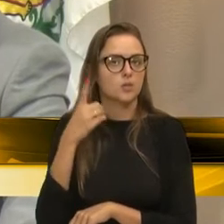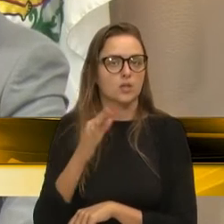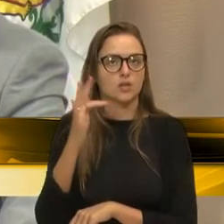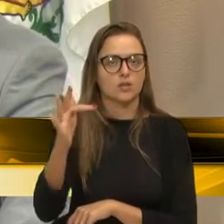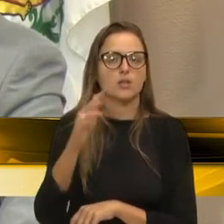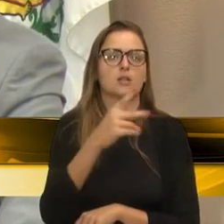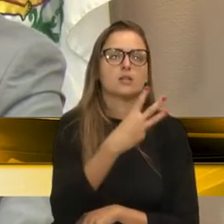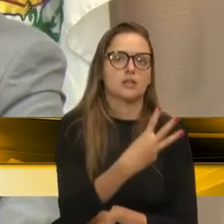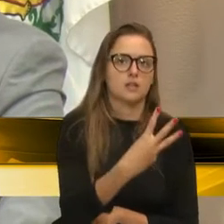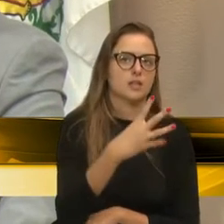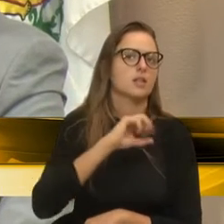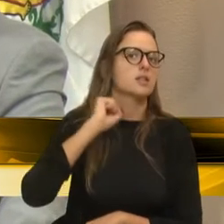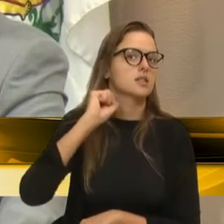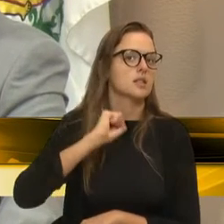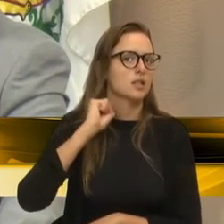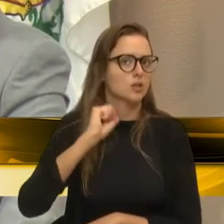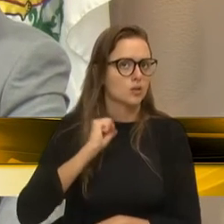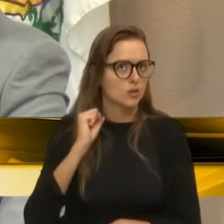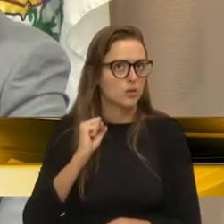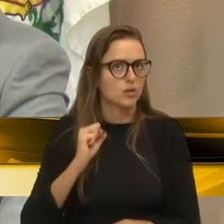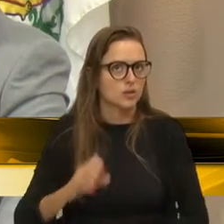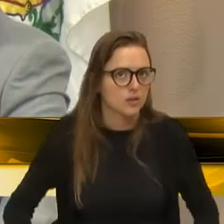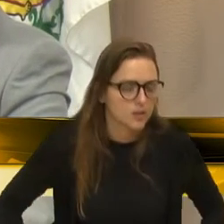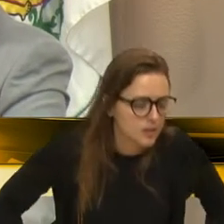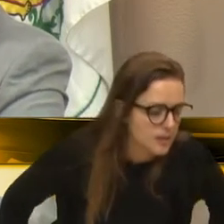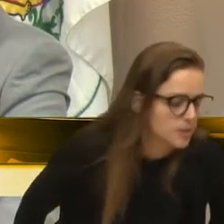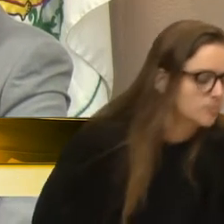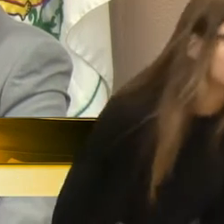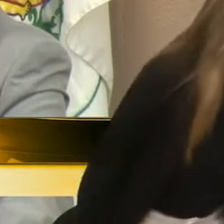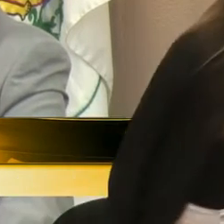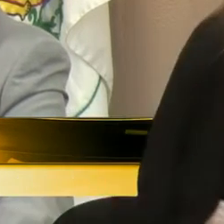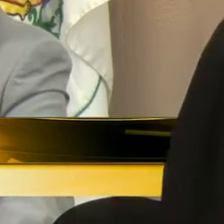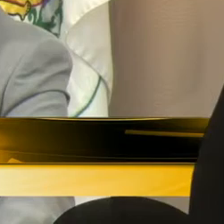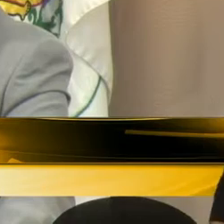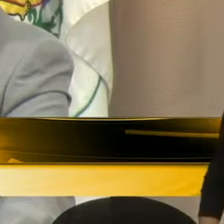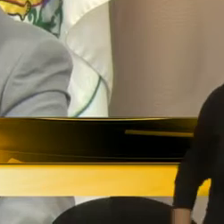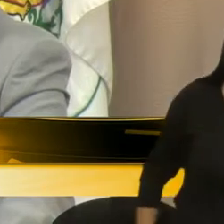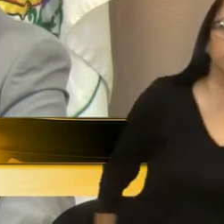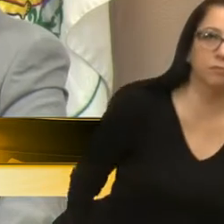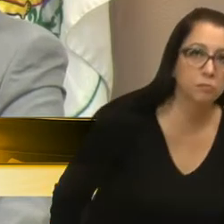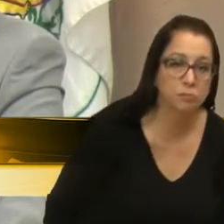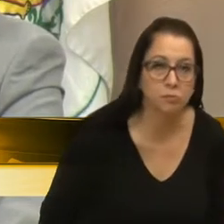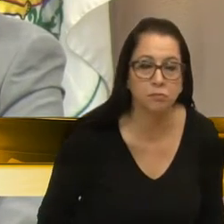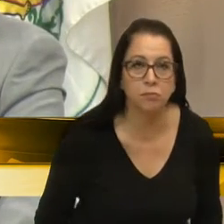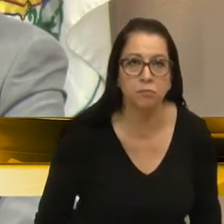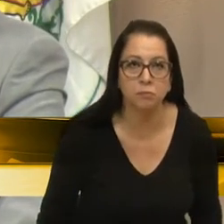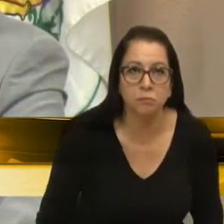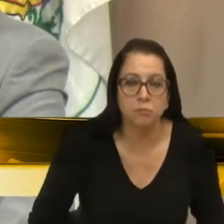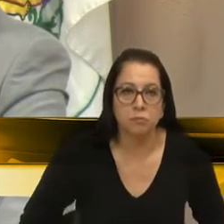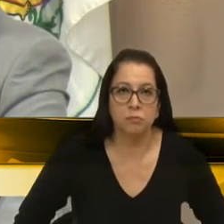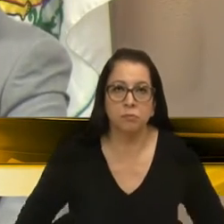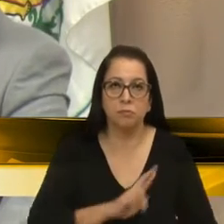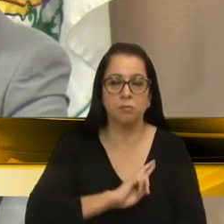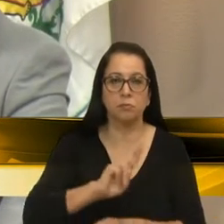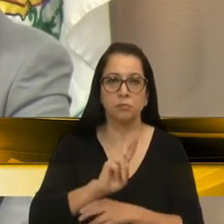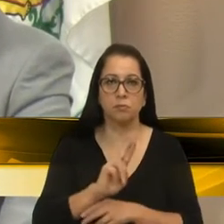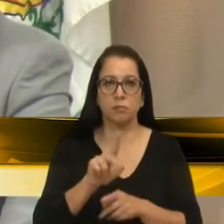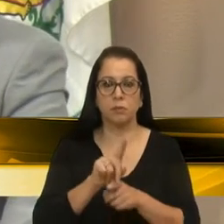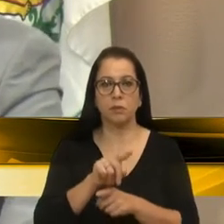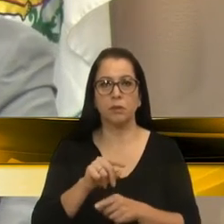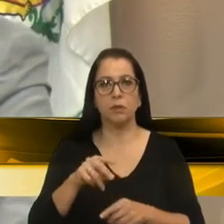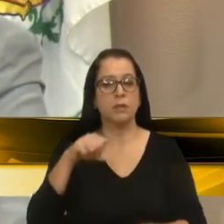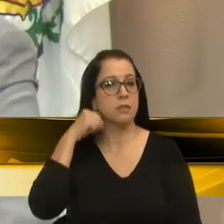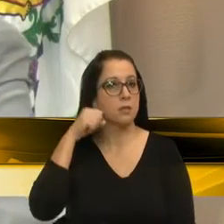3 senadores, a representação do governo do estado em Brasília através da Ana Amélia, a Casa Civil e,